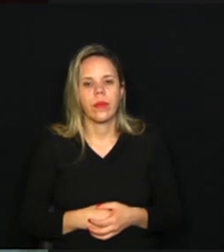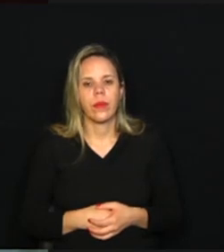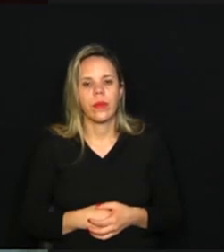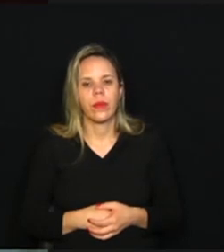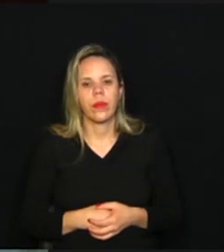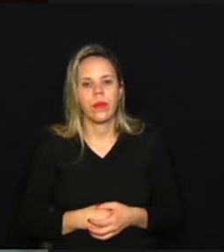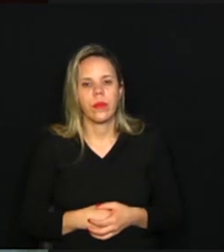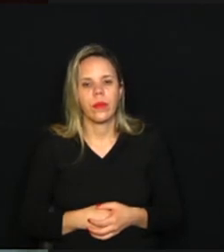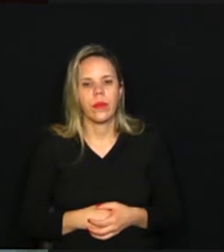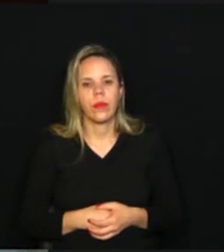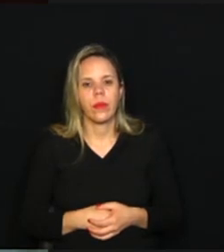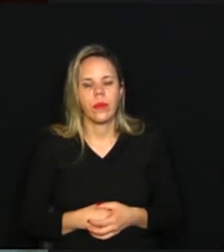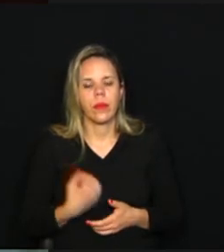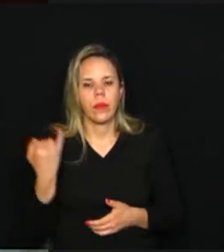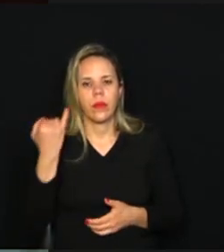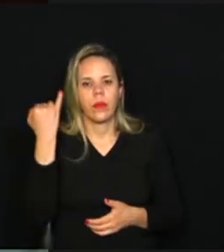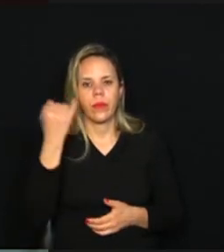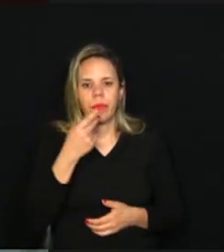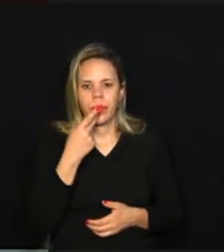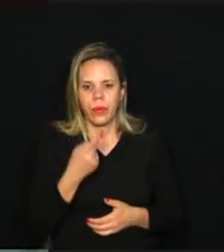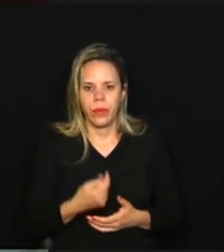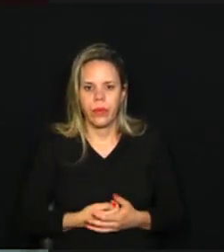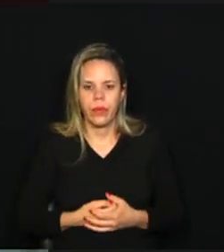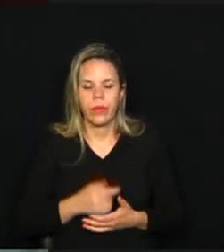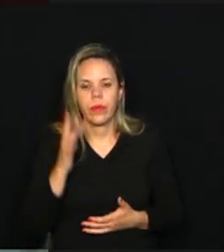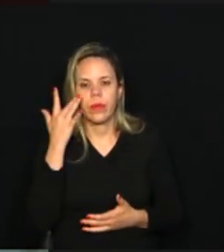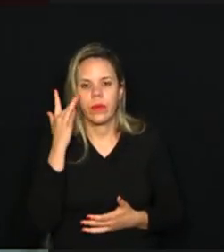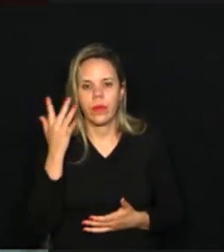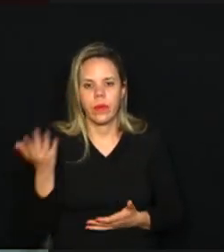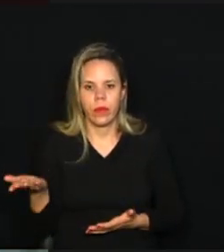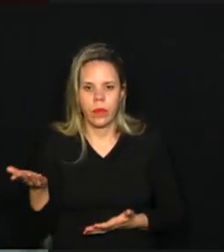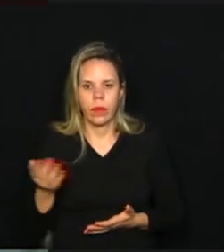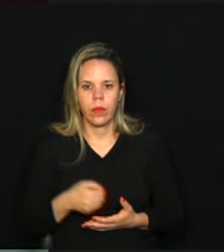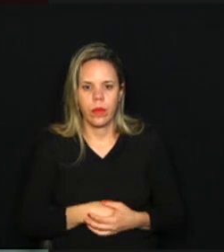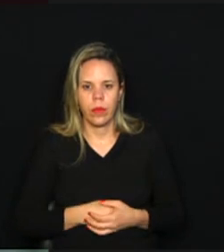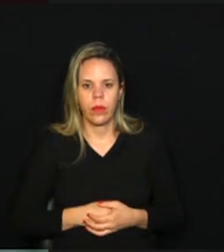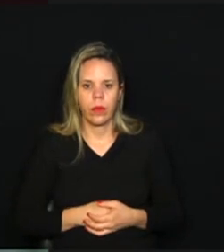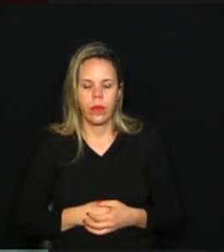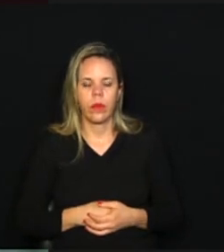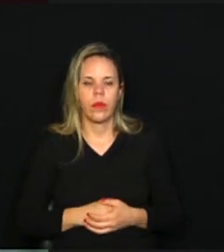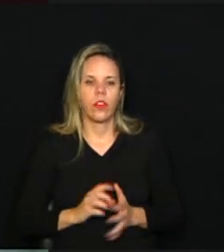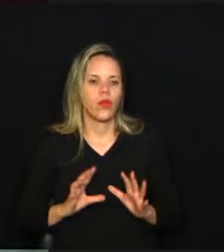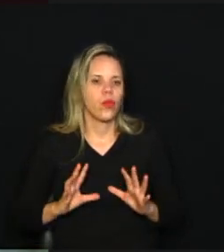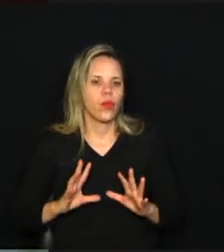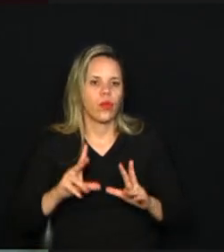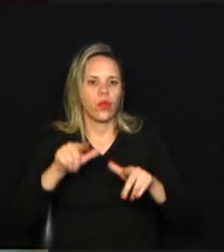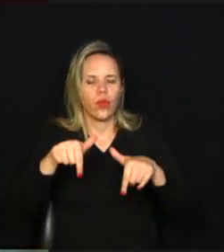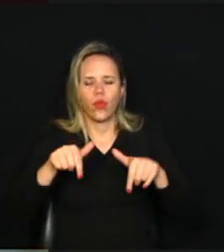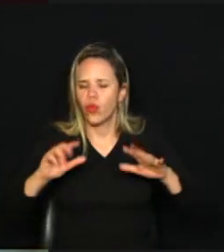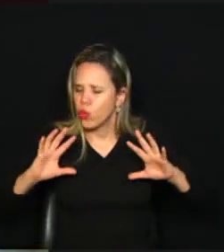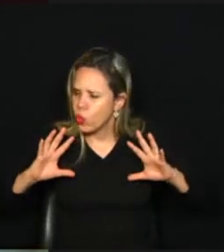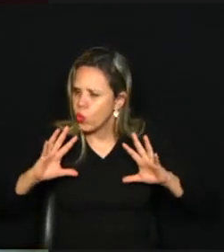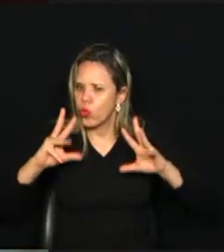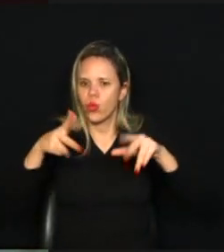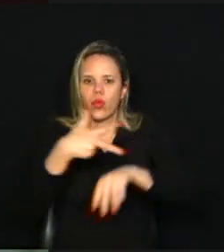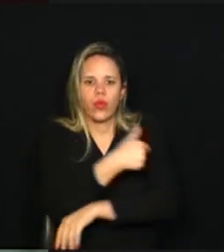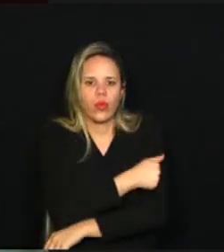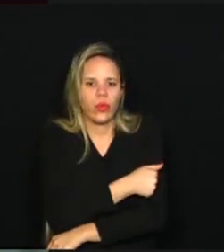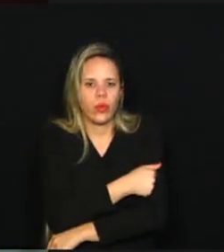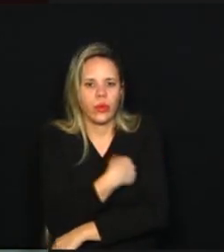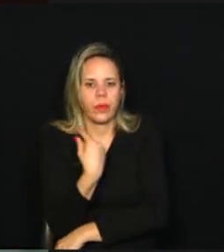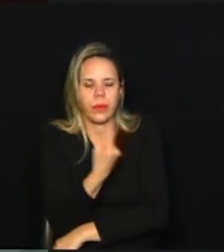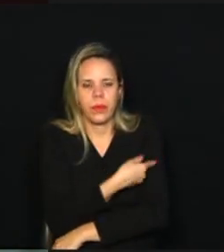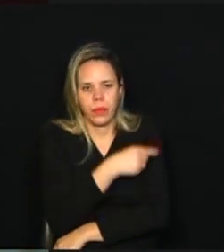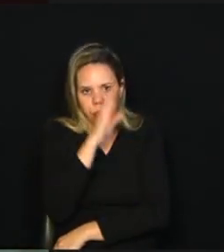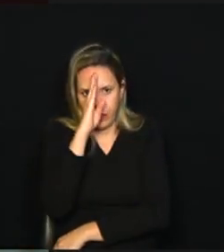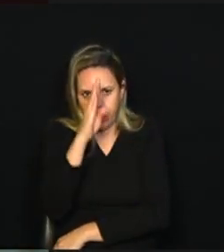o que é importante destacar, que eu acho muito importante isso, é que pós todo mundo vacinado, a